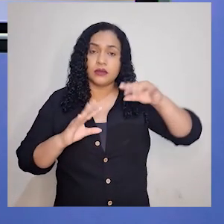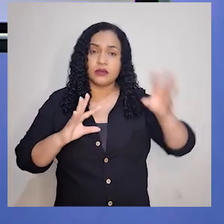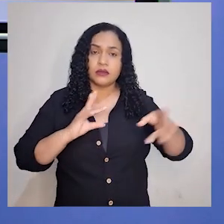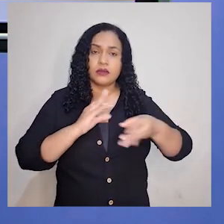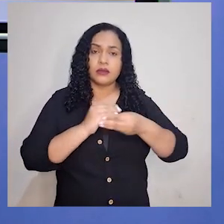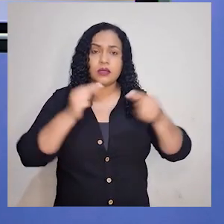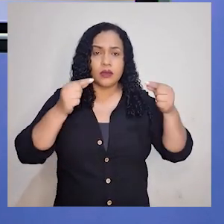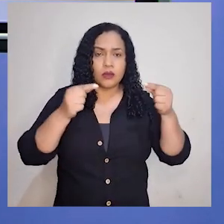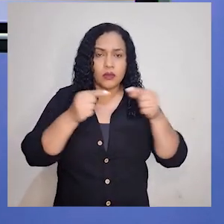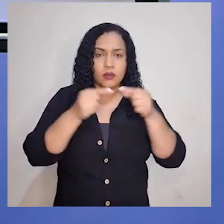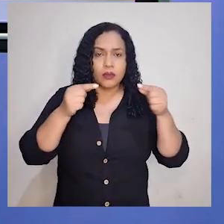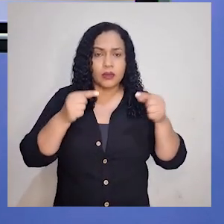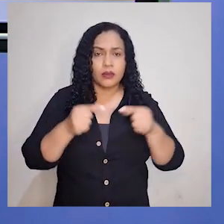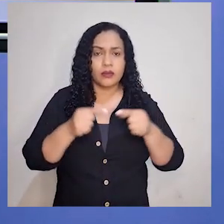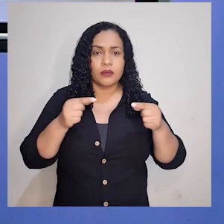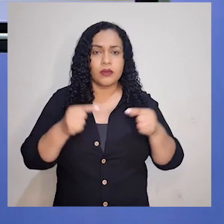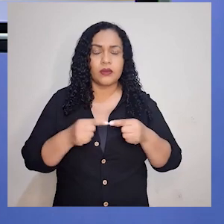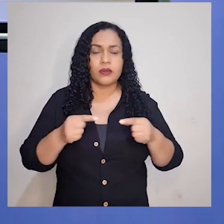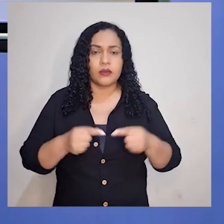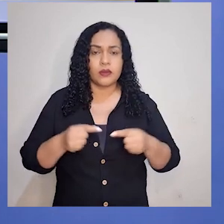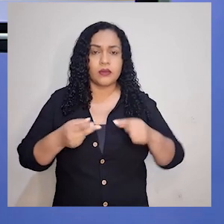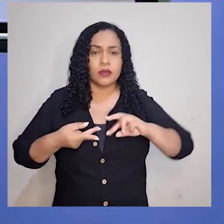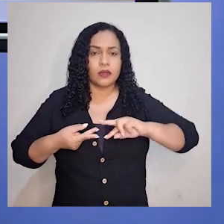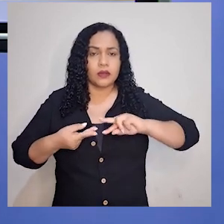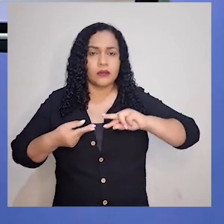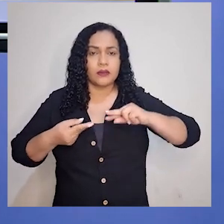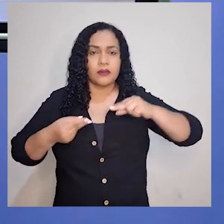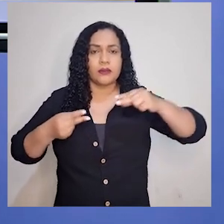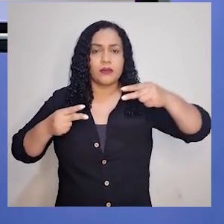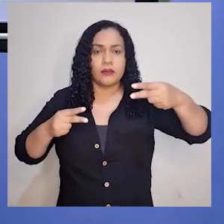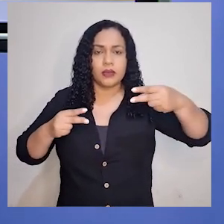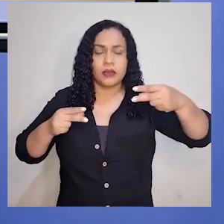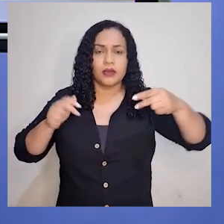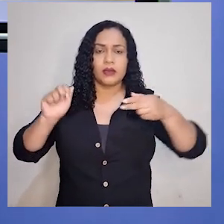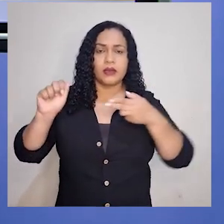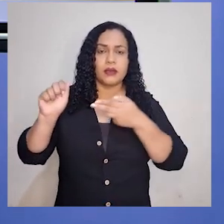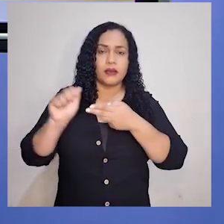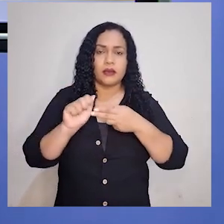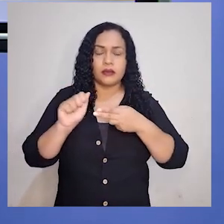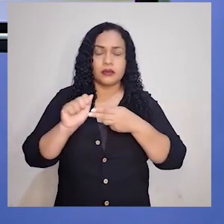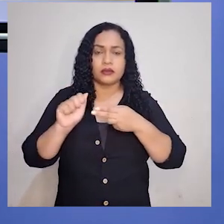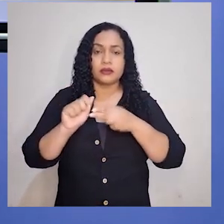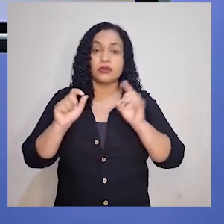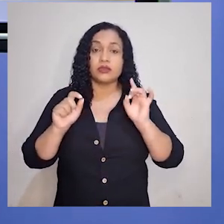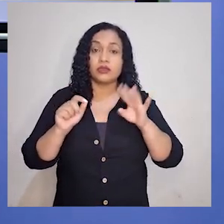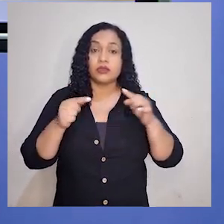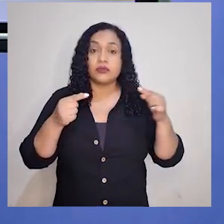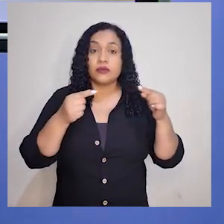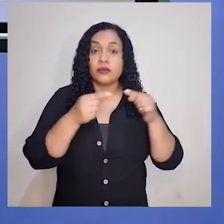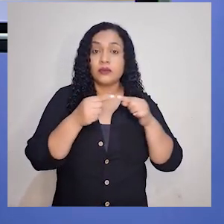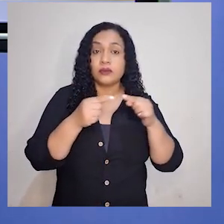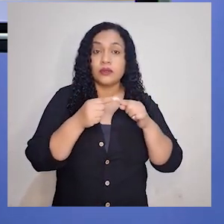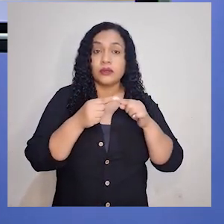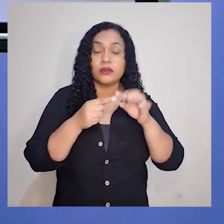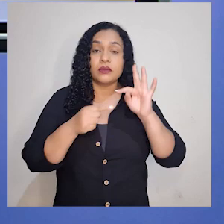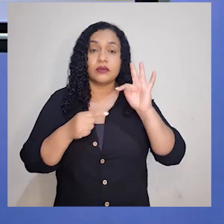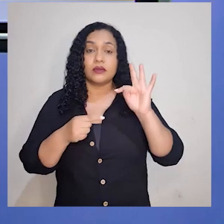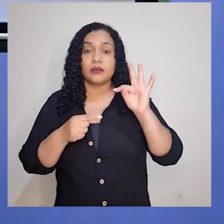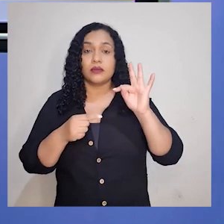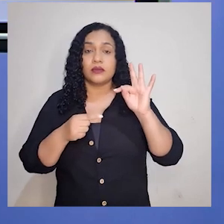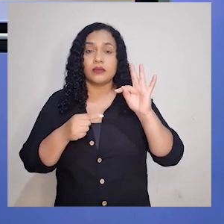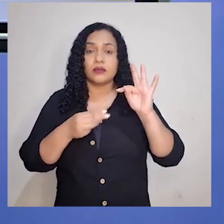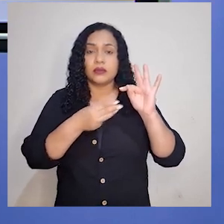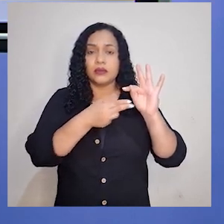DNA, elas são complementares, ou seja, nós temos o pareamento dessas bases. A adenina, ela só vai fazer